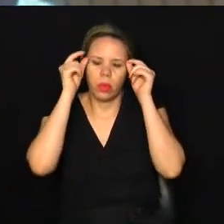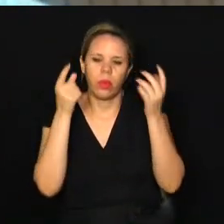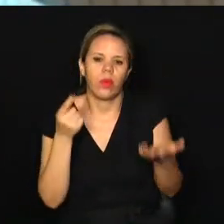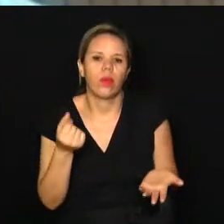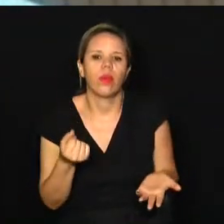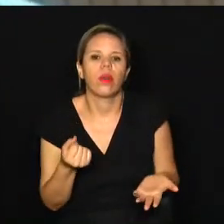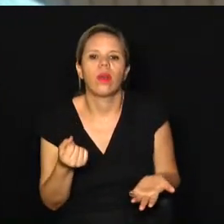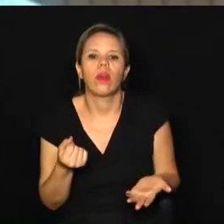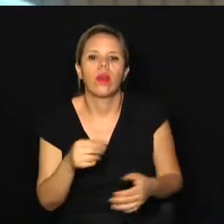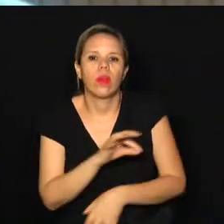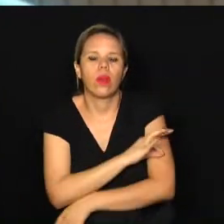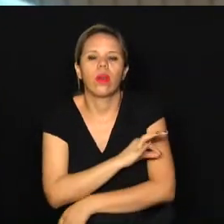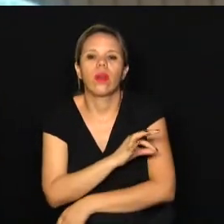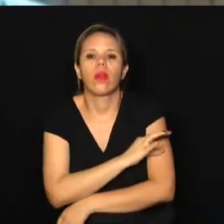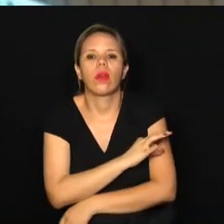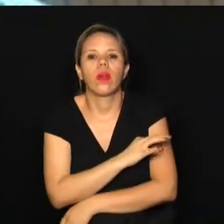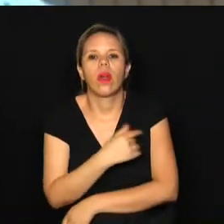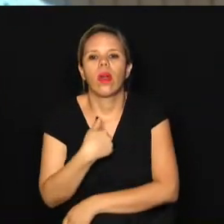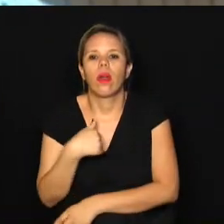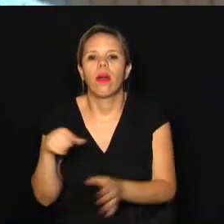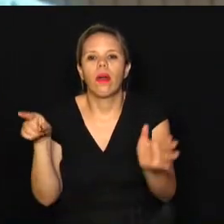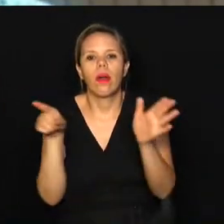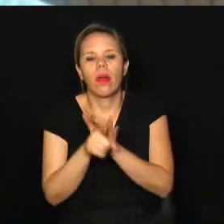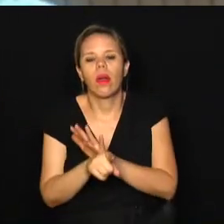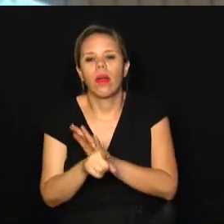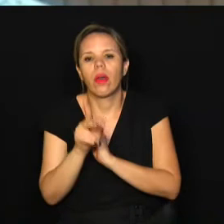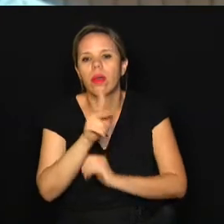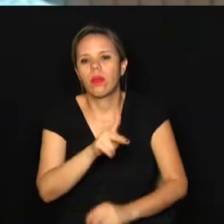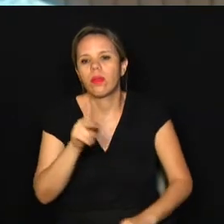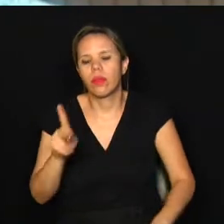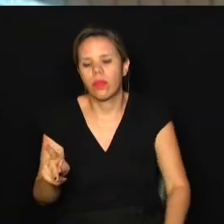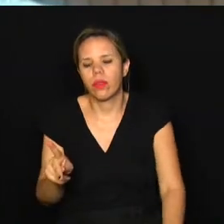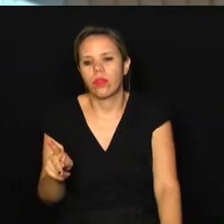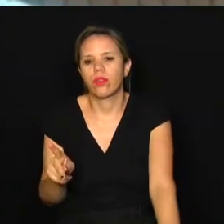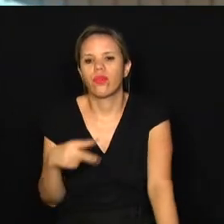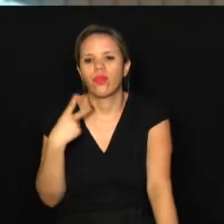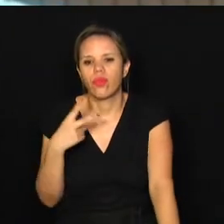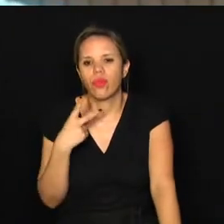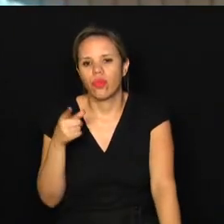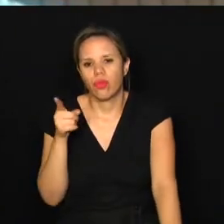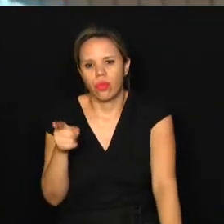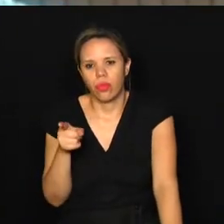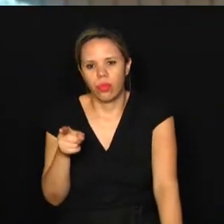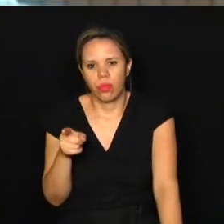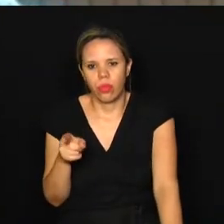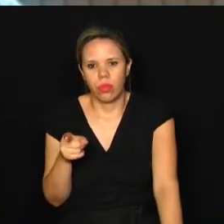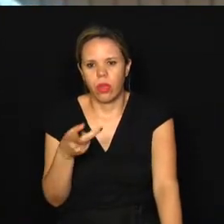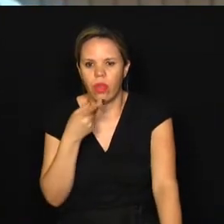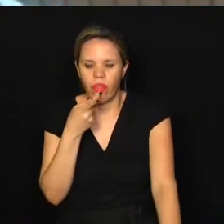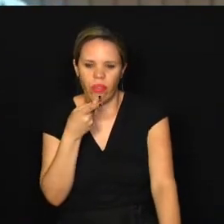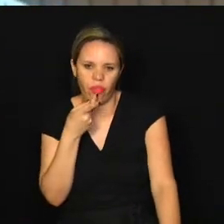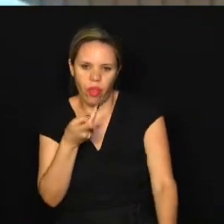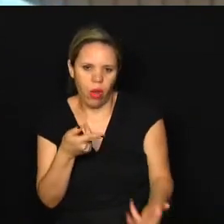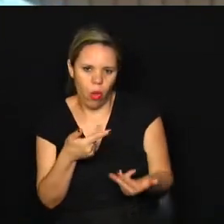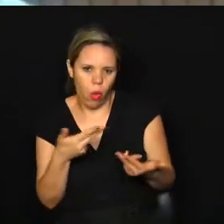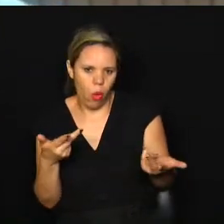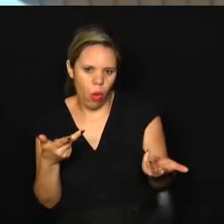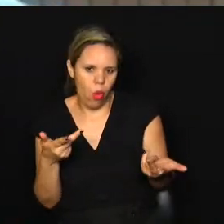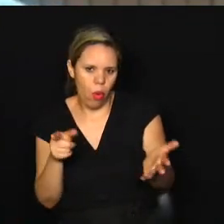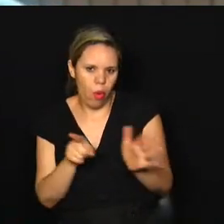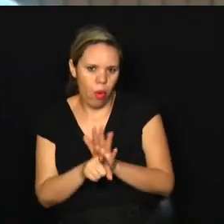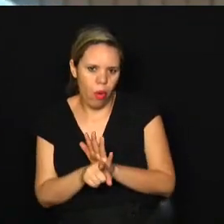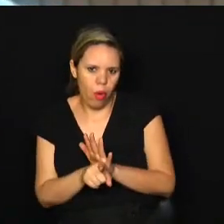Poder Executivo. Eu indago ao professor Alberto, se Vossa Excelência quer fazer algum questionamento, alguma pergunta,